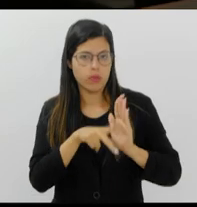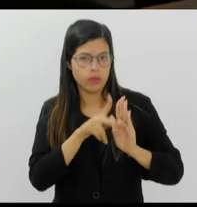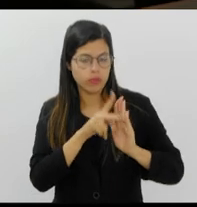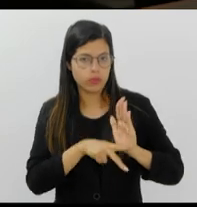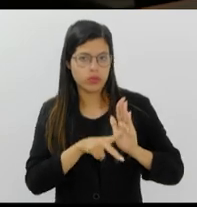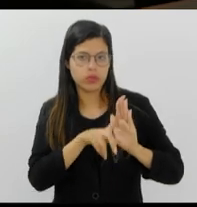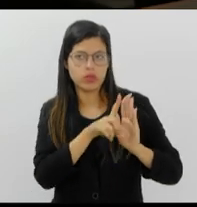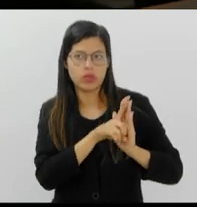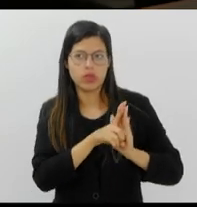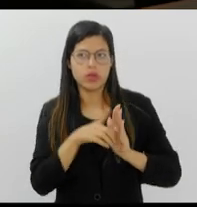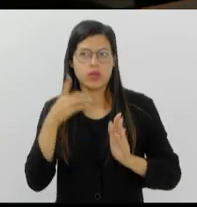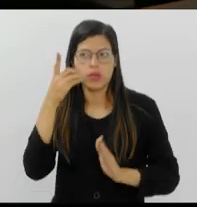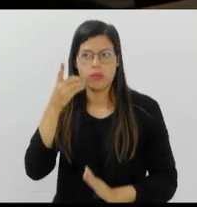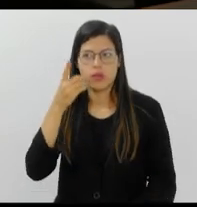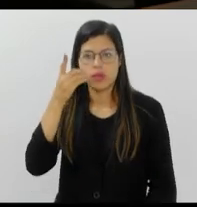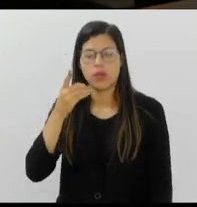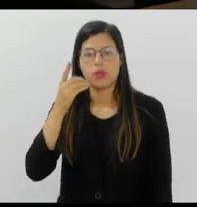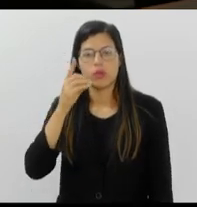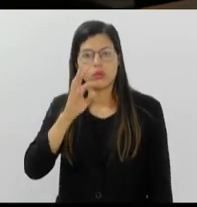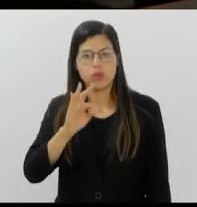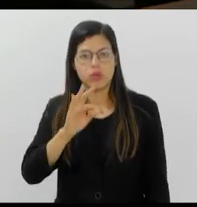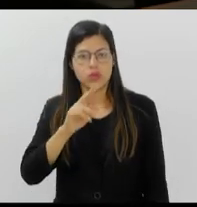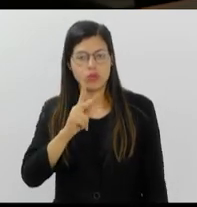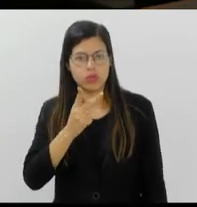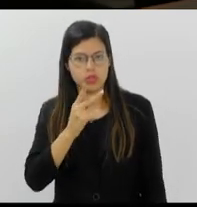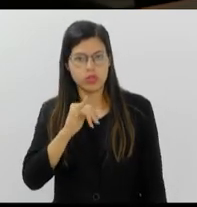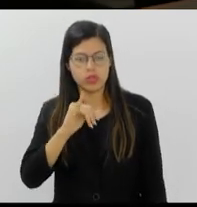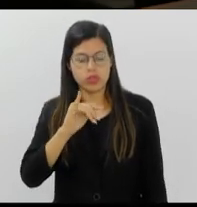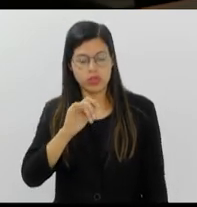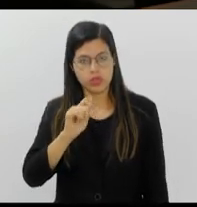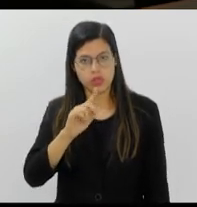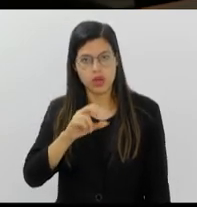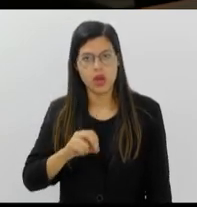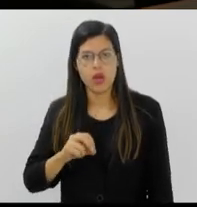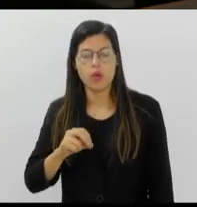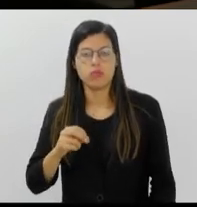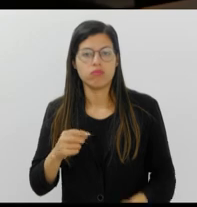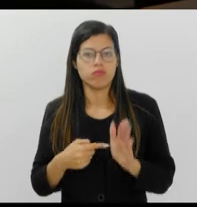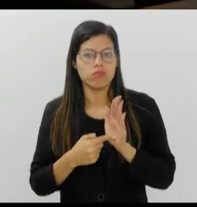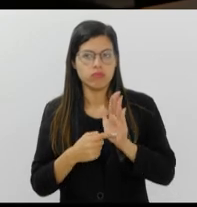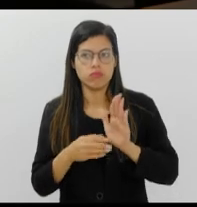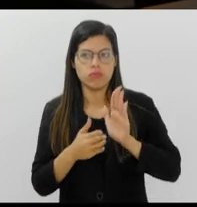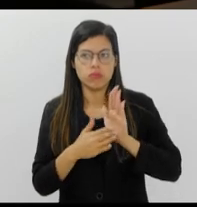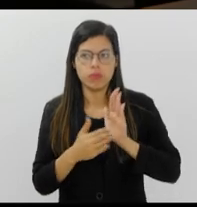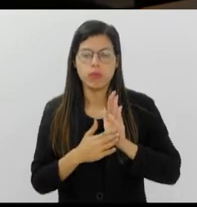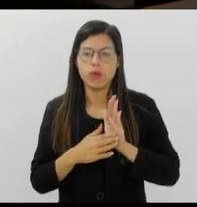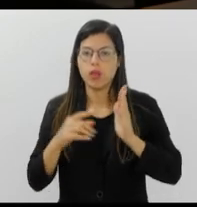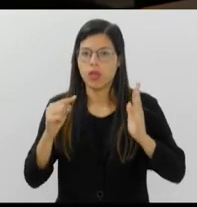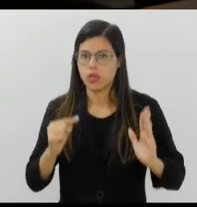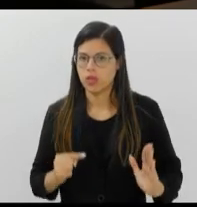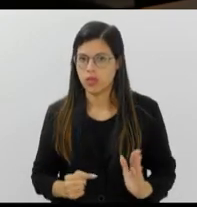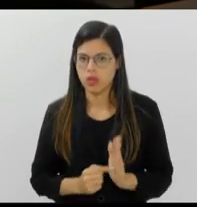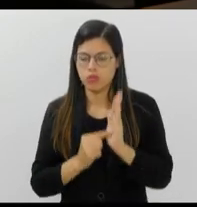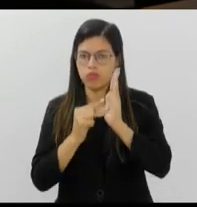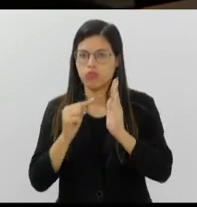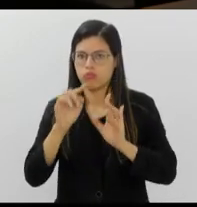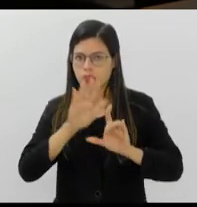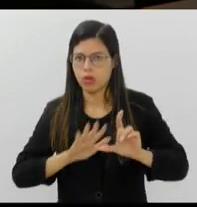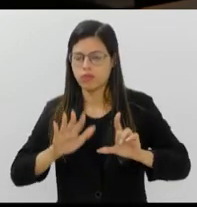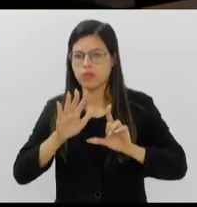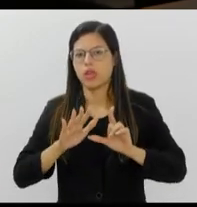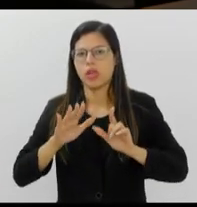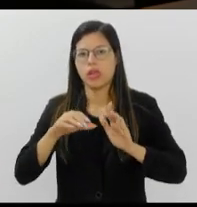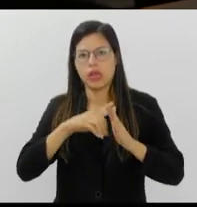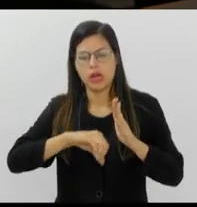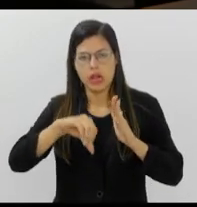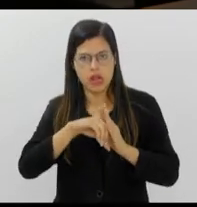deputado Tiago Gagliasso, que apresentou uma proposta para que as informações e canais de denúncias relacionados a crime doméstico e também